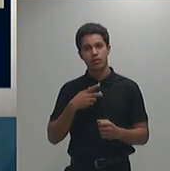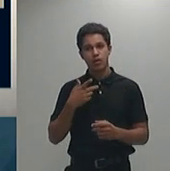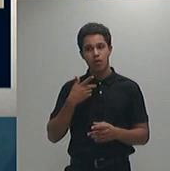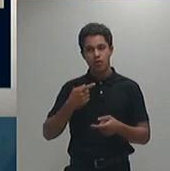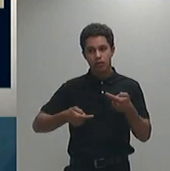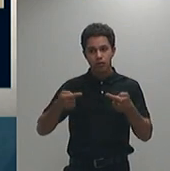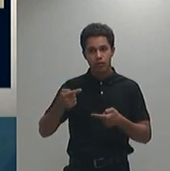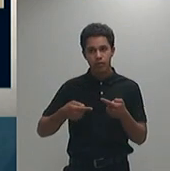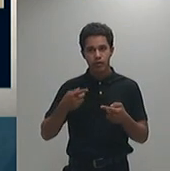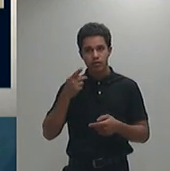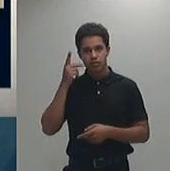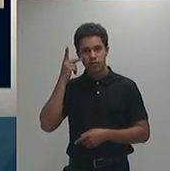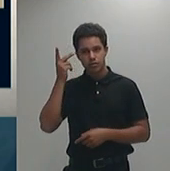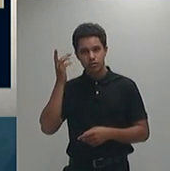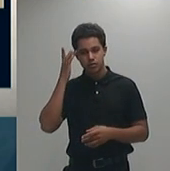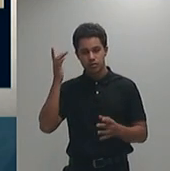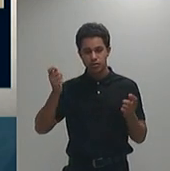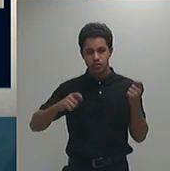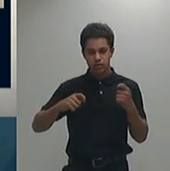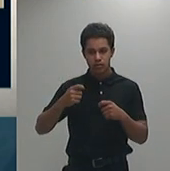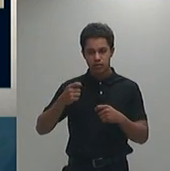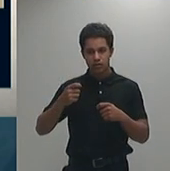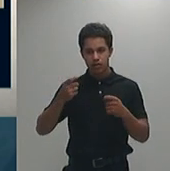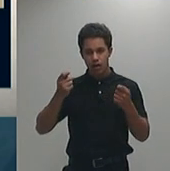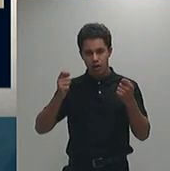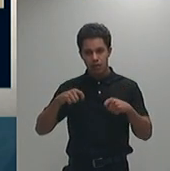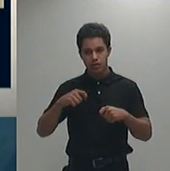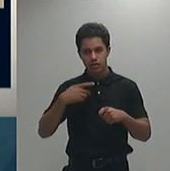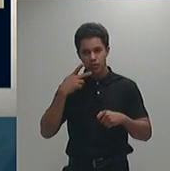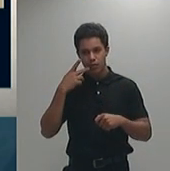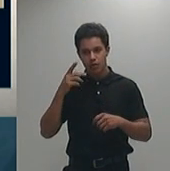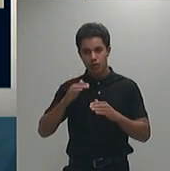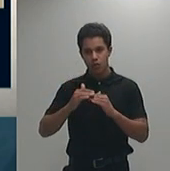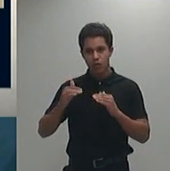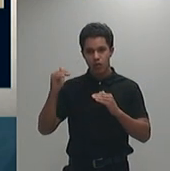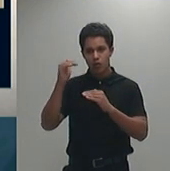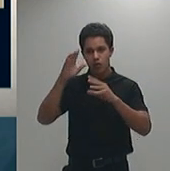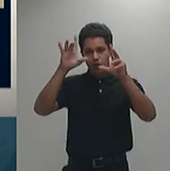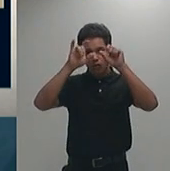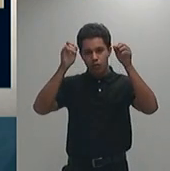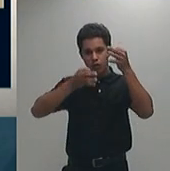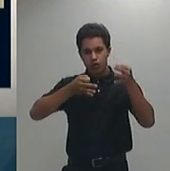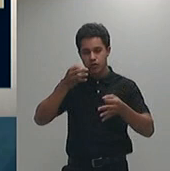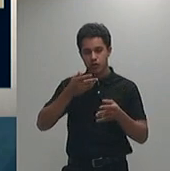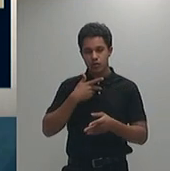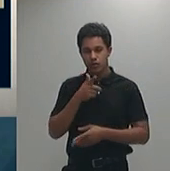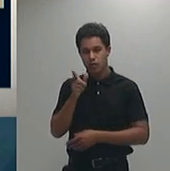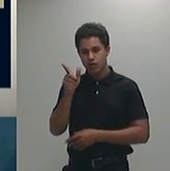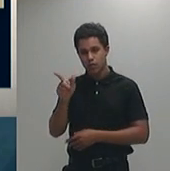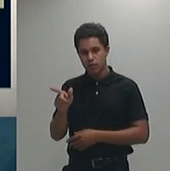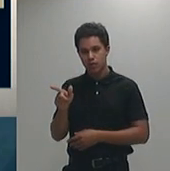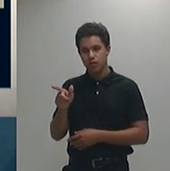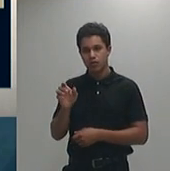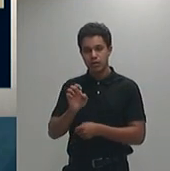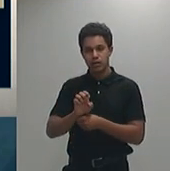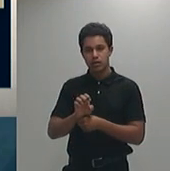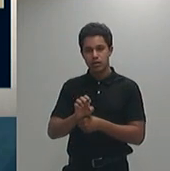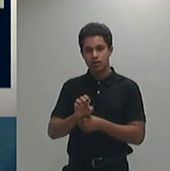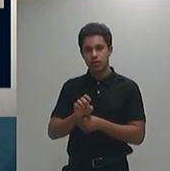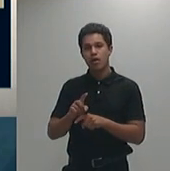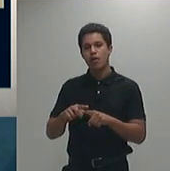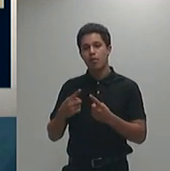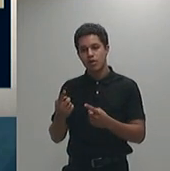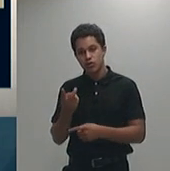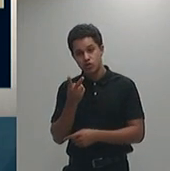dirimido pelas pelo Superior Tribunal de Justiça não em Tribunal arbitral e o órgão jurisdicional estatal mas sim entre dois